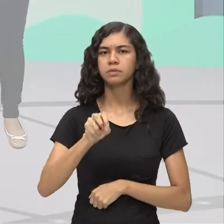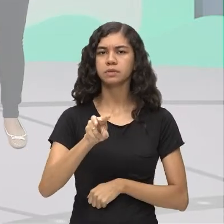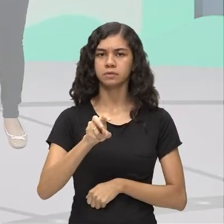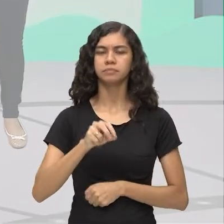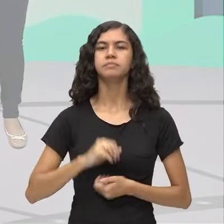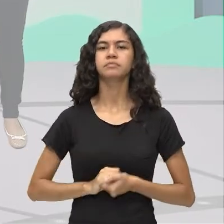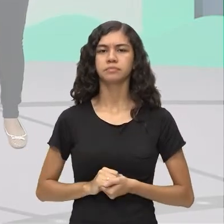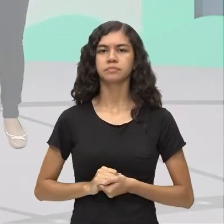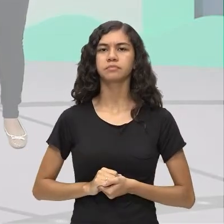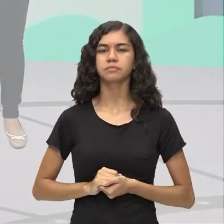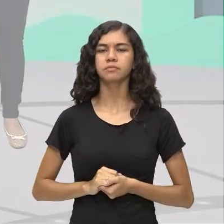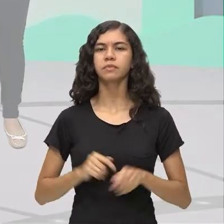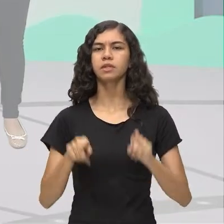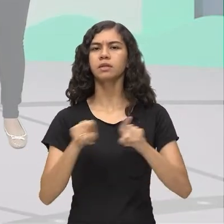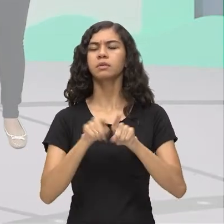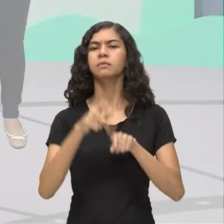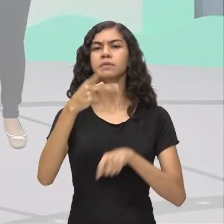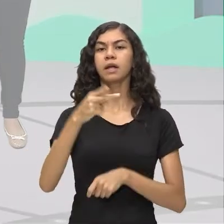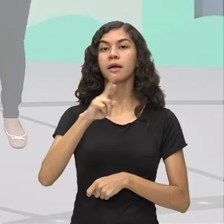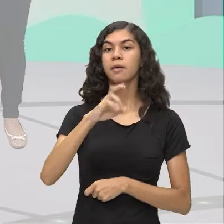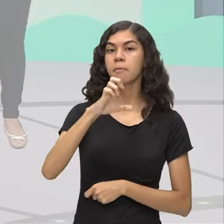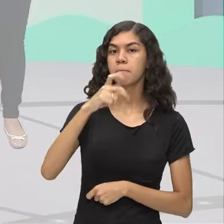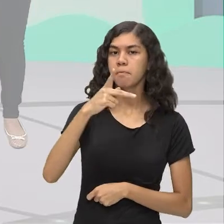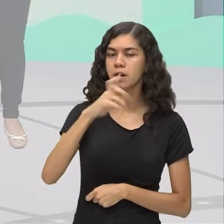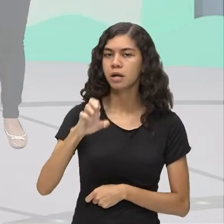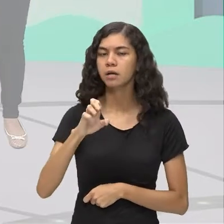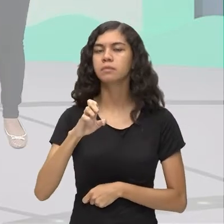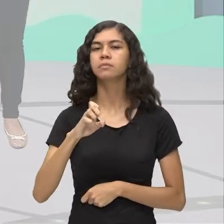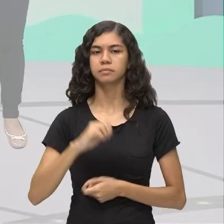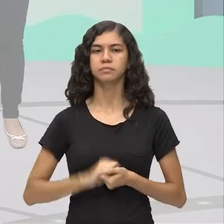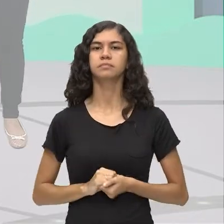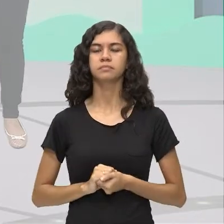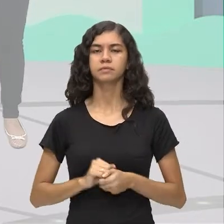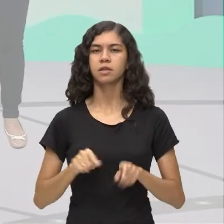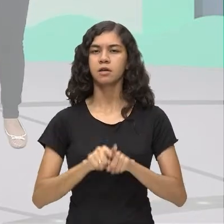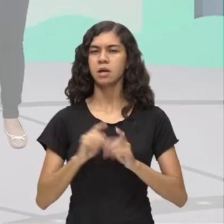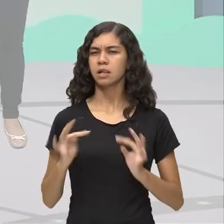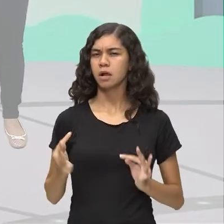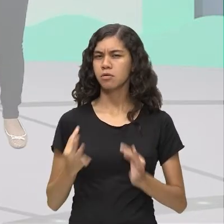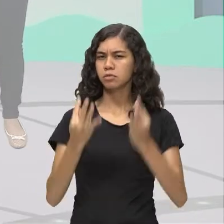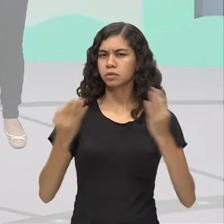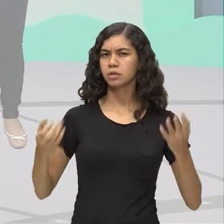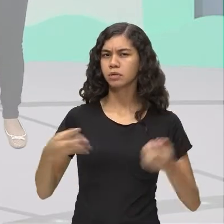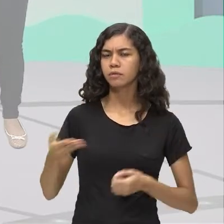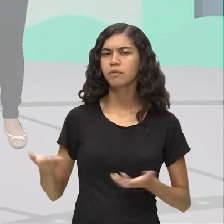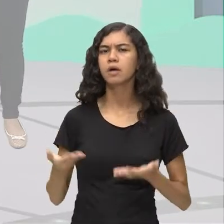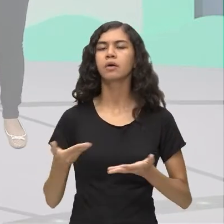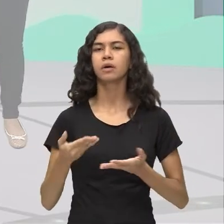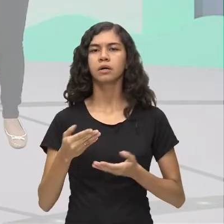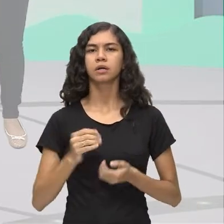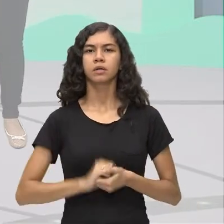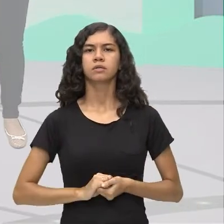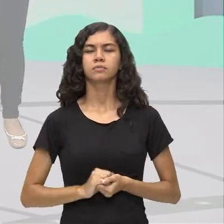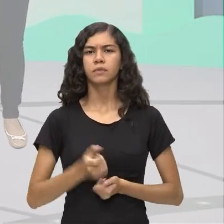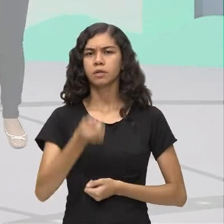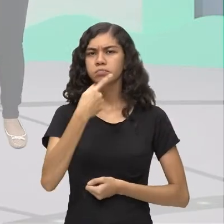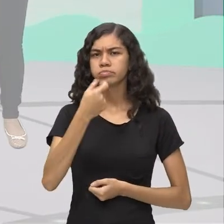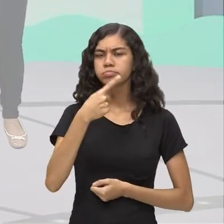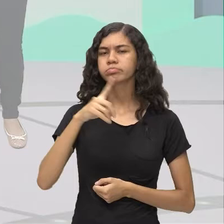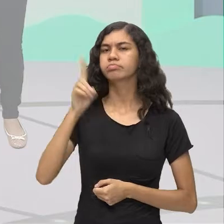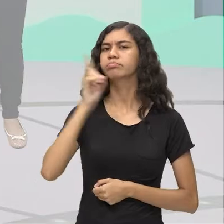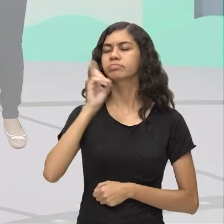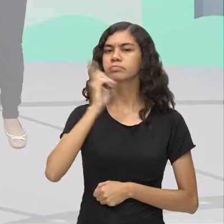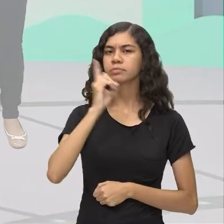e a PrEP, que é a profilaxia pré-exposição, que é uma tecnologia de prevenção que se aplica no uso oral diário